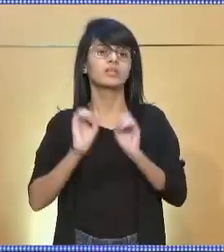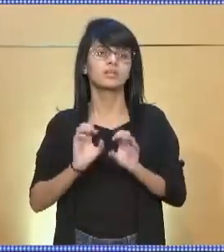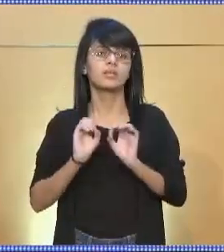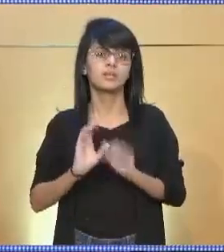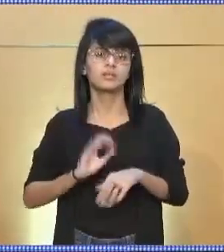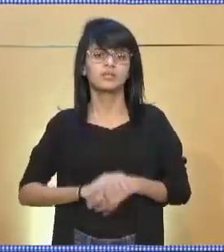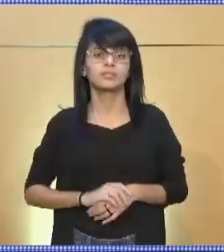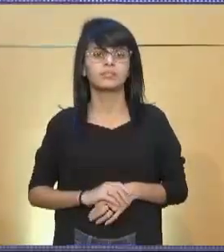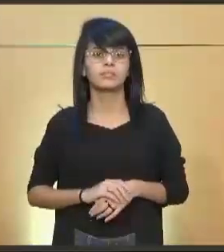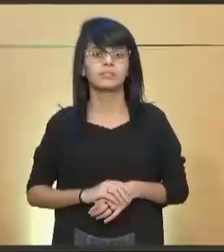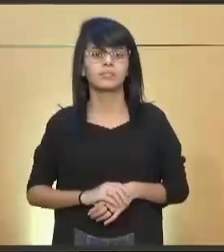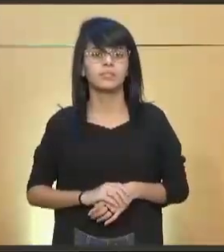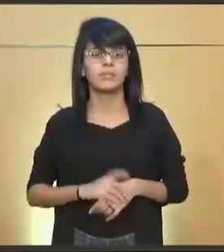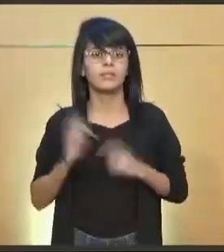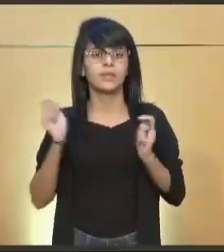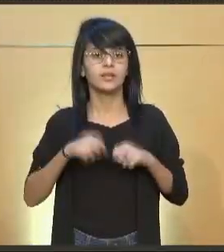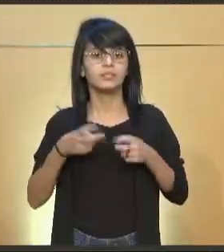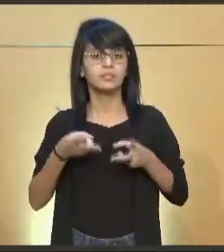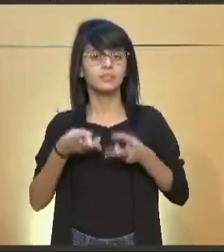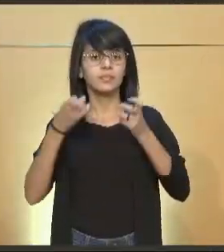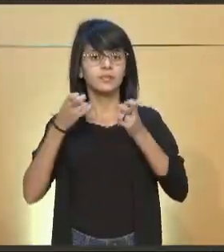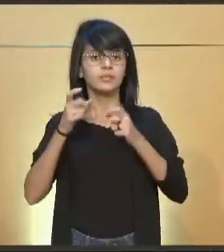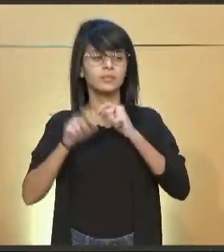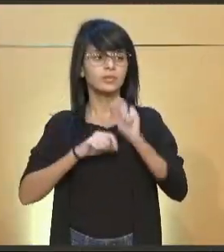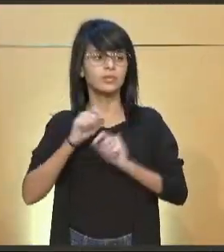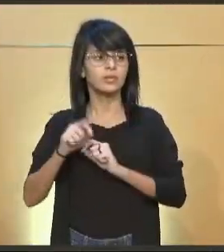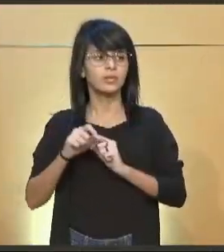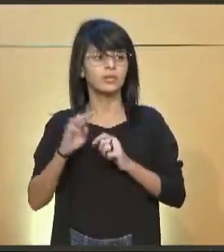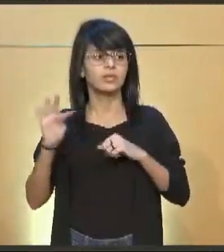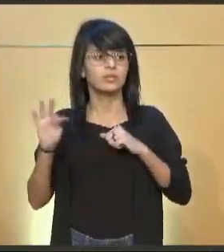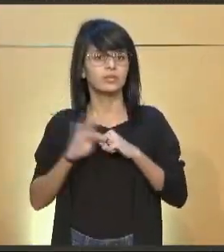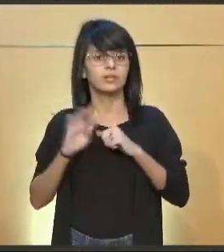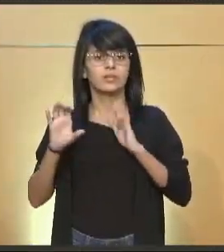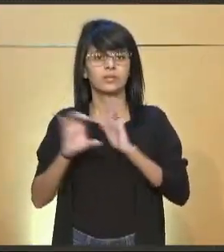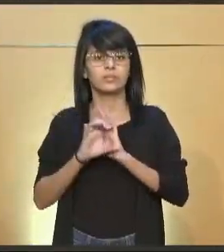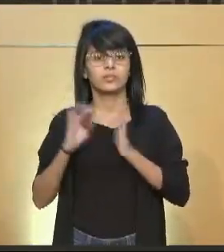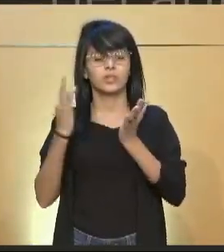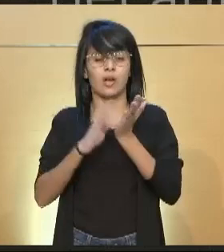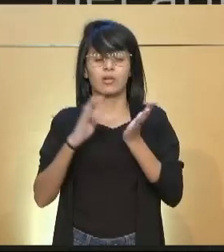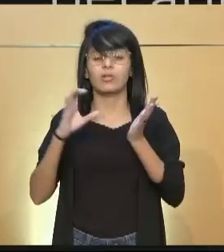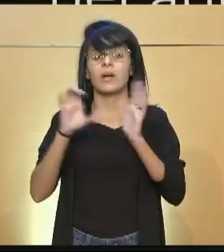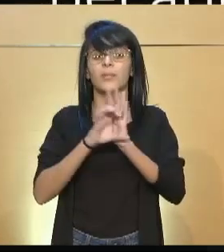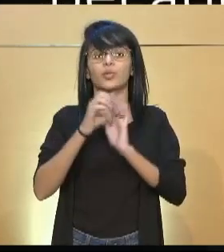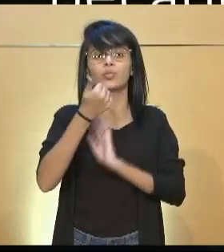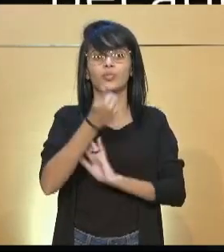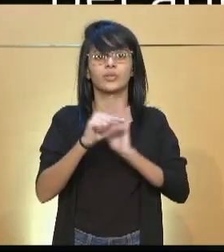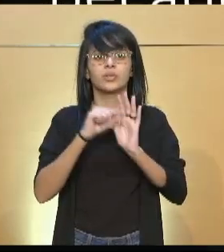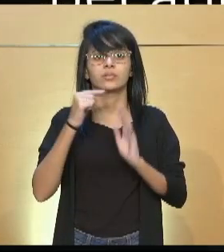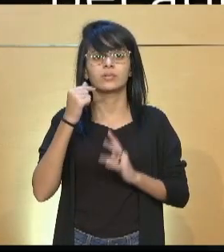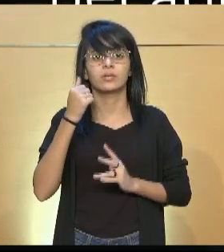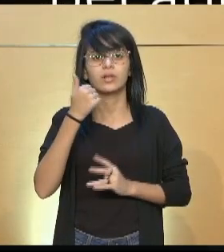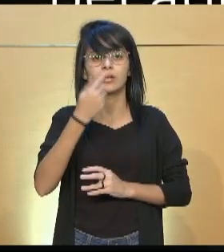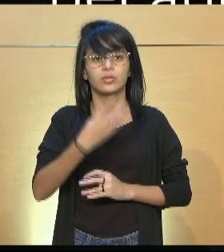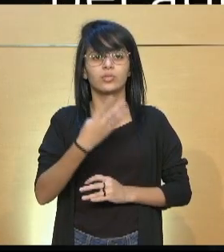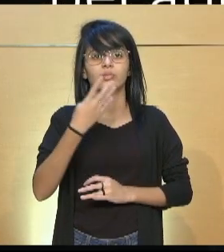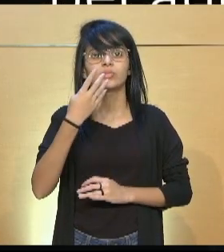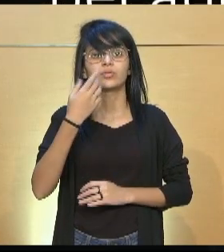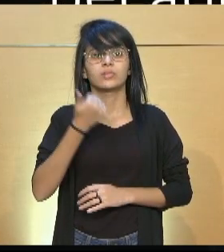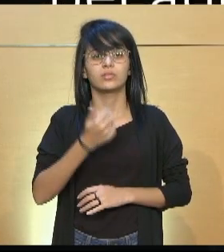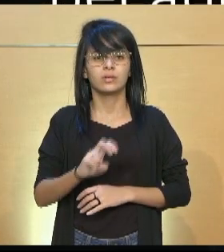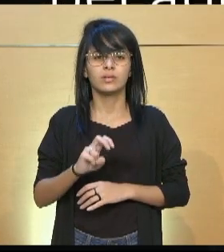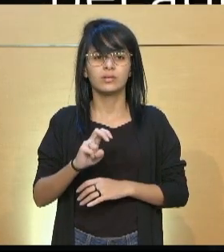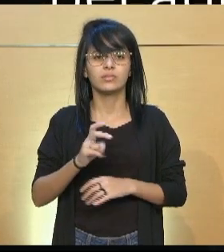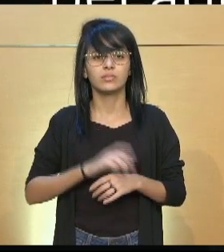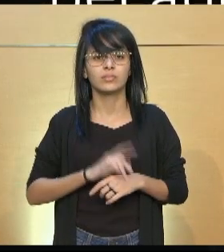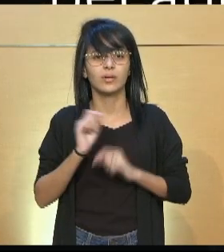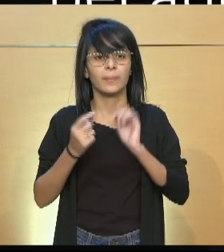e podemos perceber em Tiago 1, 14 e 15, aí eu fiz a minha própria tradução, então o que aparece